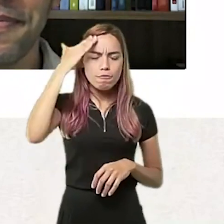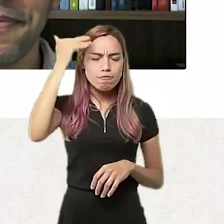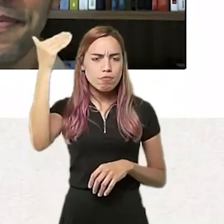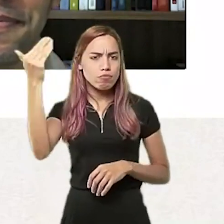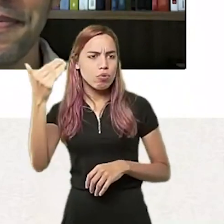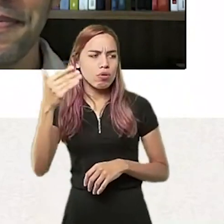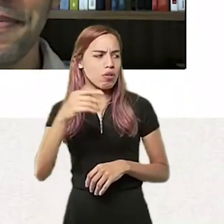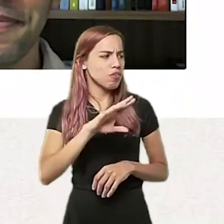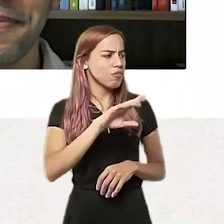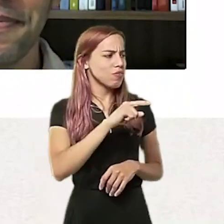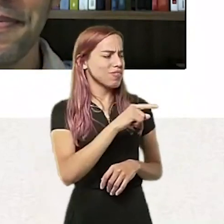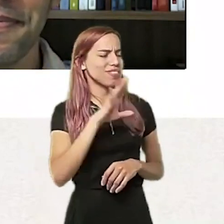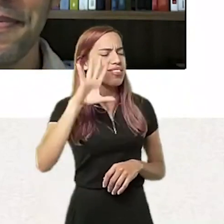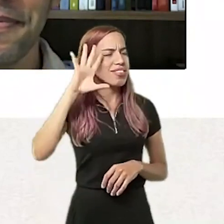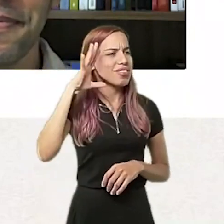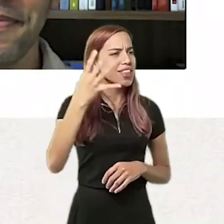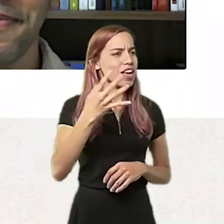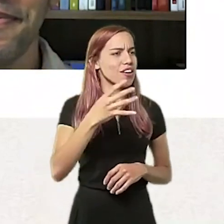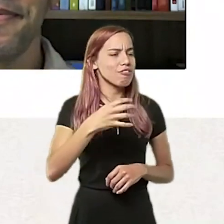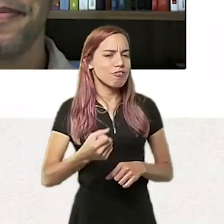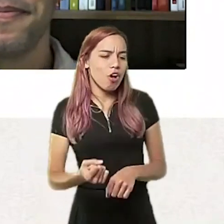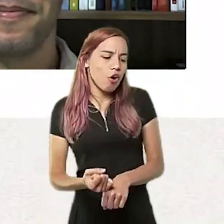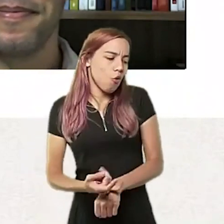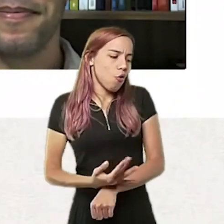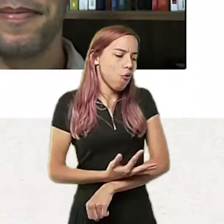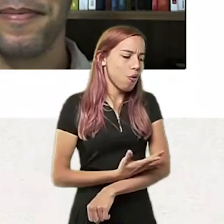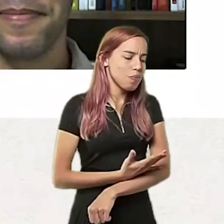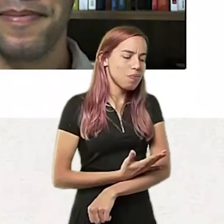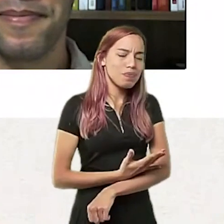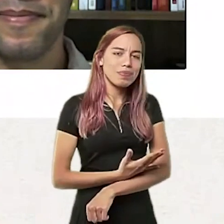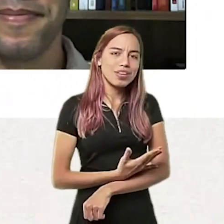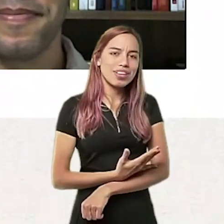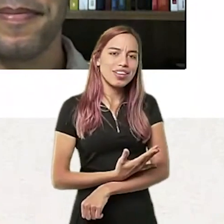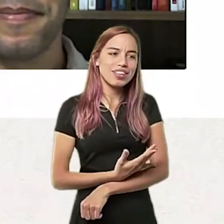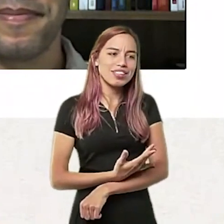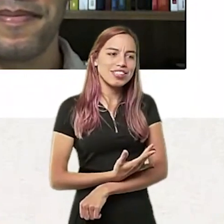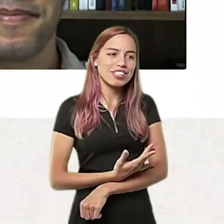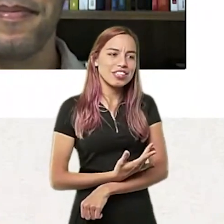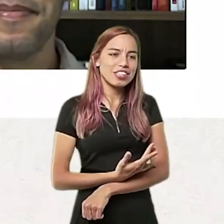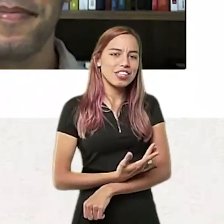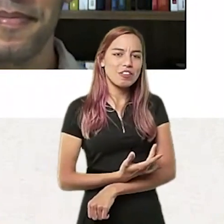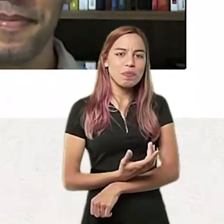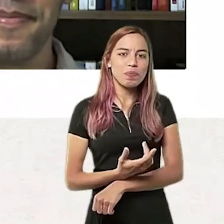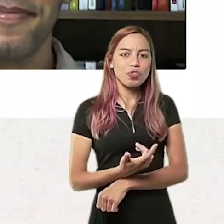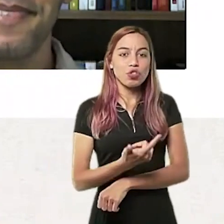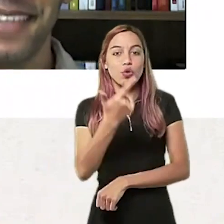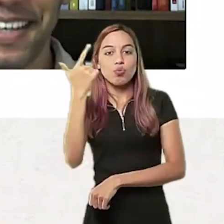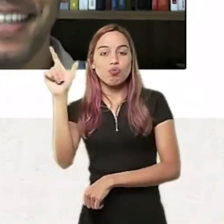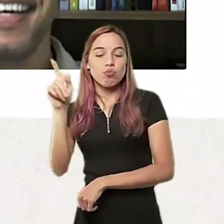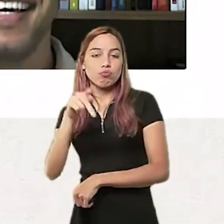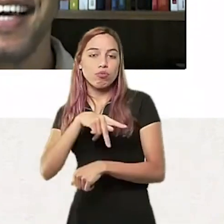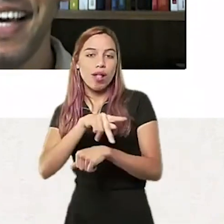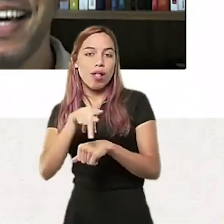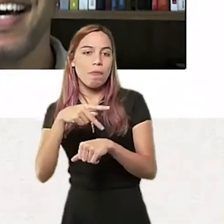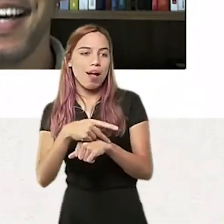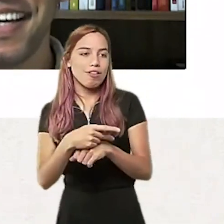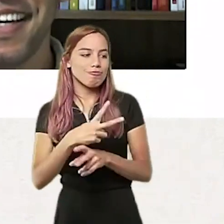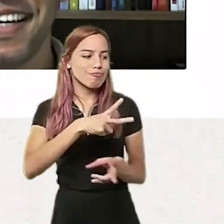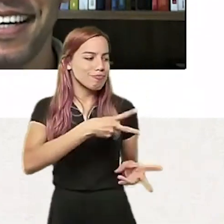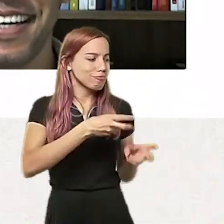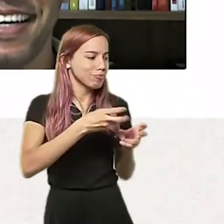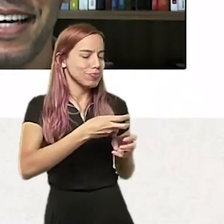levou esse romance, né? Essa história encantar, né? Encantar tanta